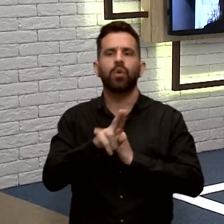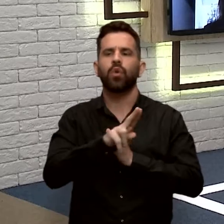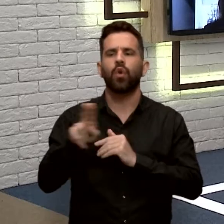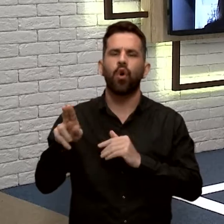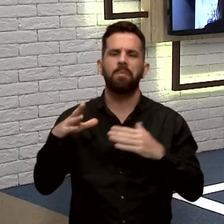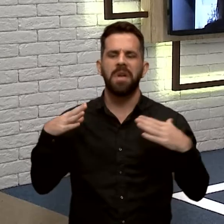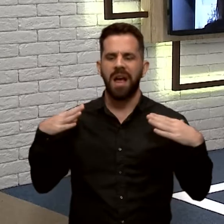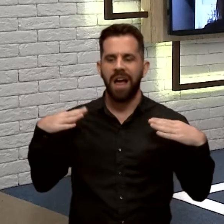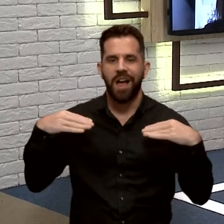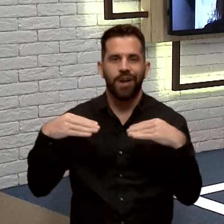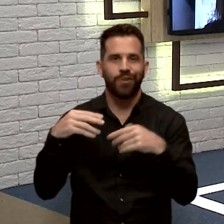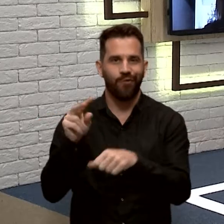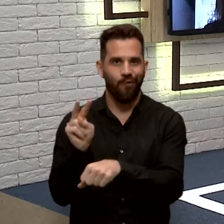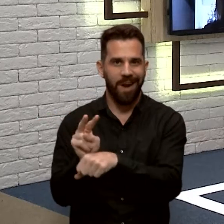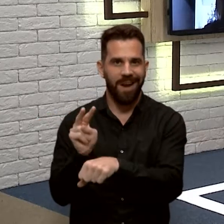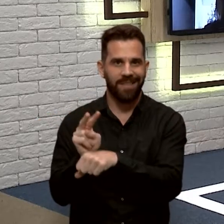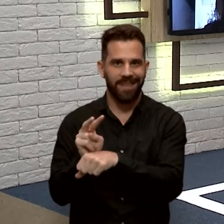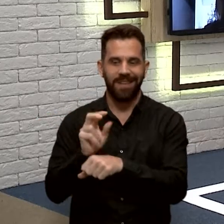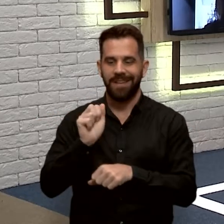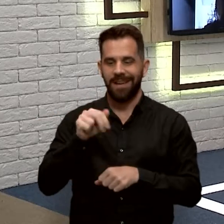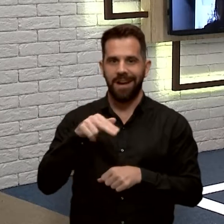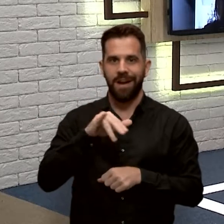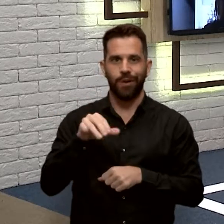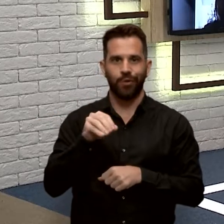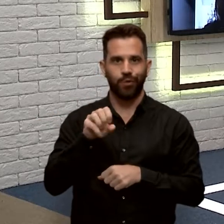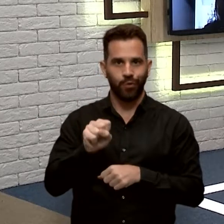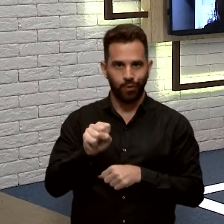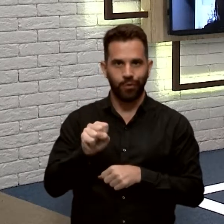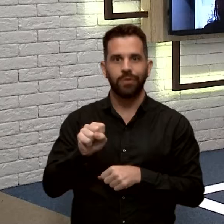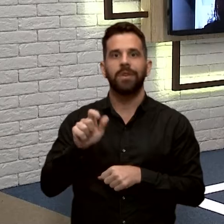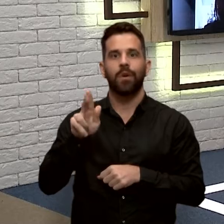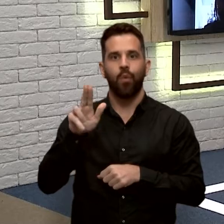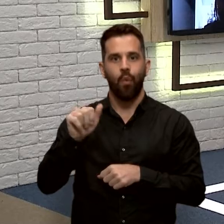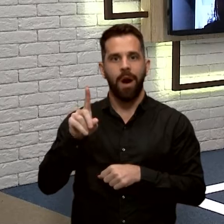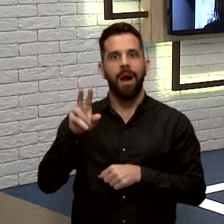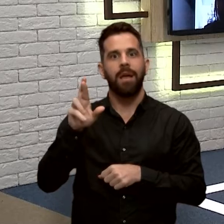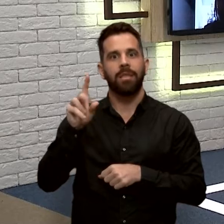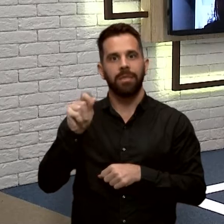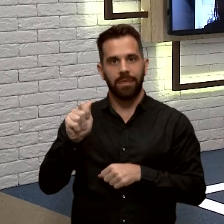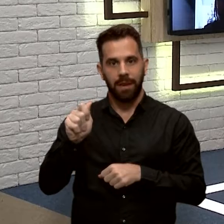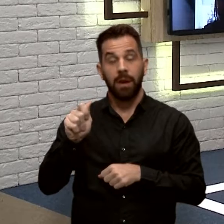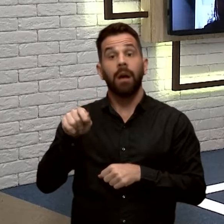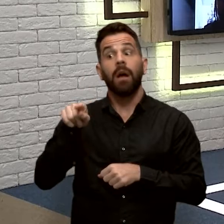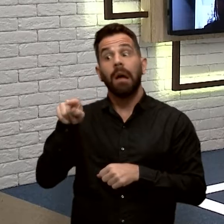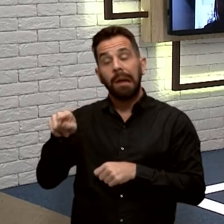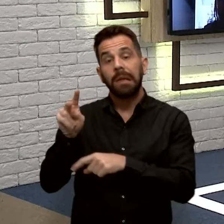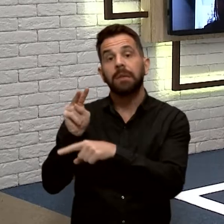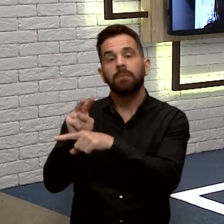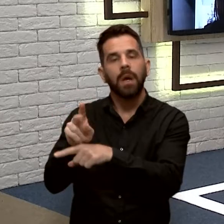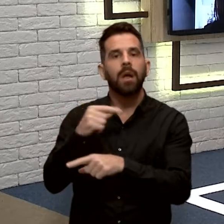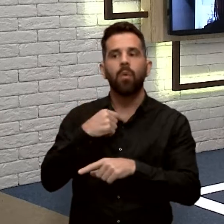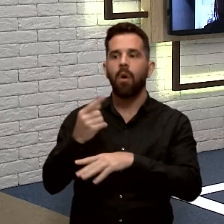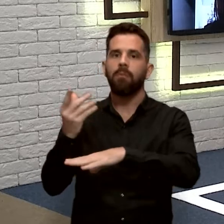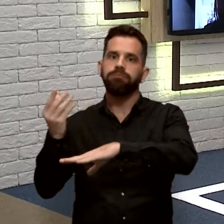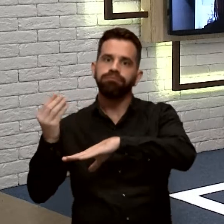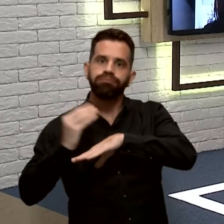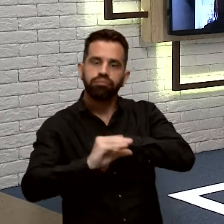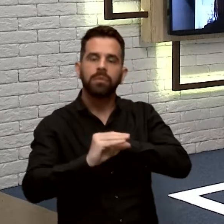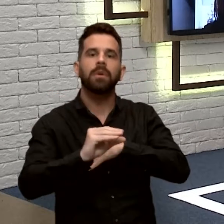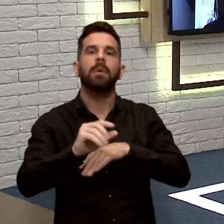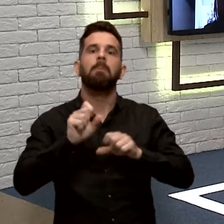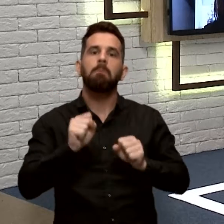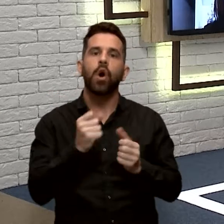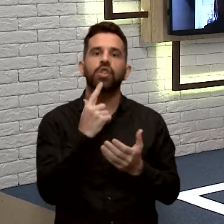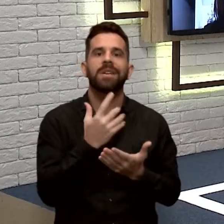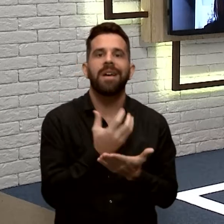da Infância e Juventude, onde ele patrocina gravações externas em estúdios profissionais também para a gente, para os adolescentes lá. Então, a